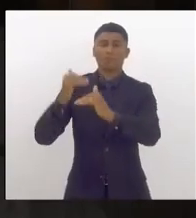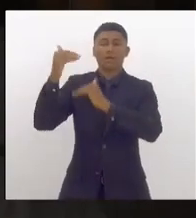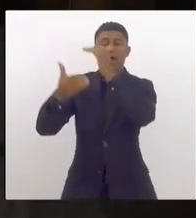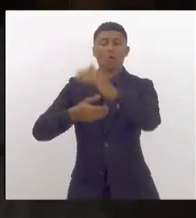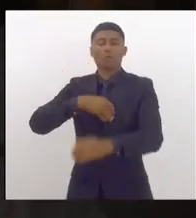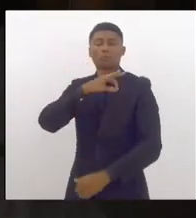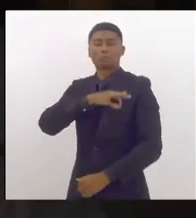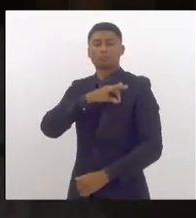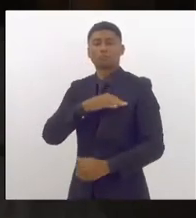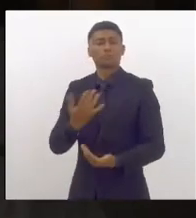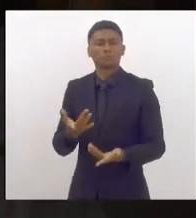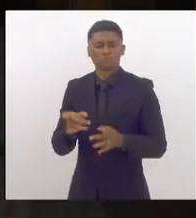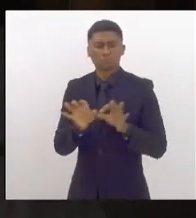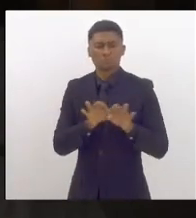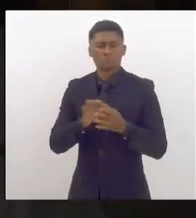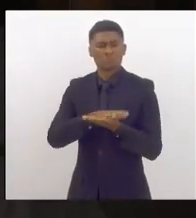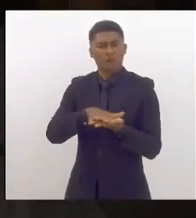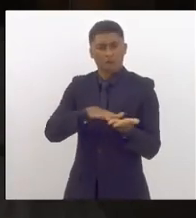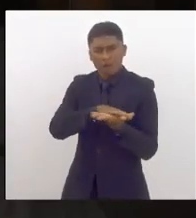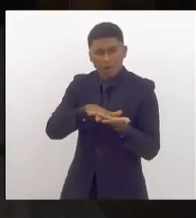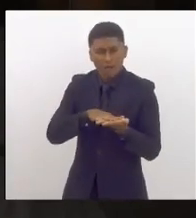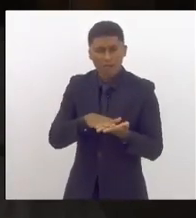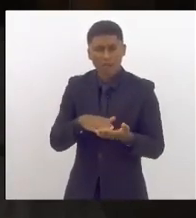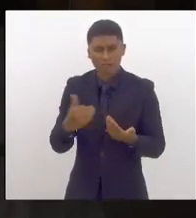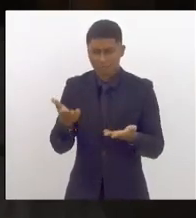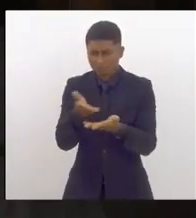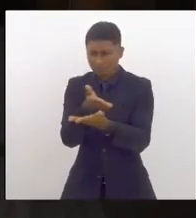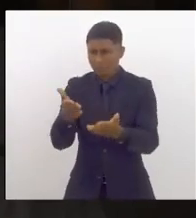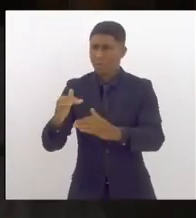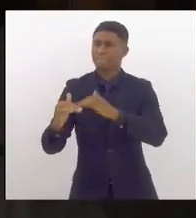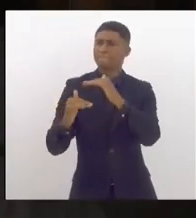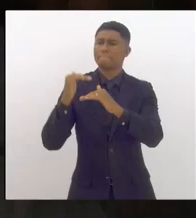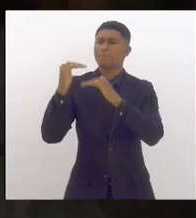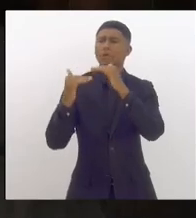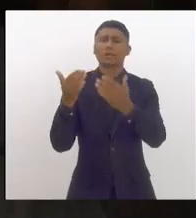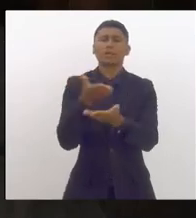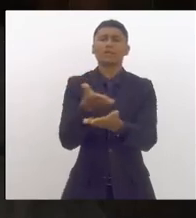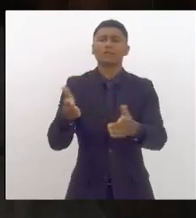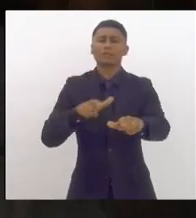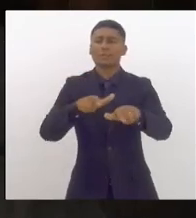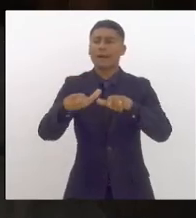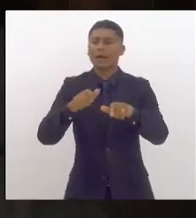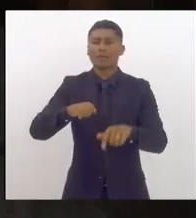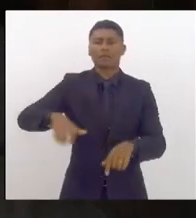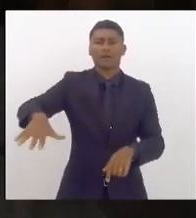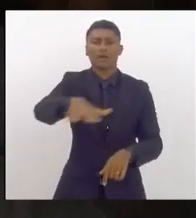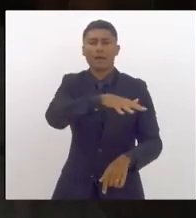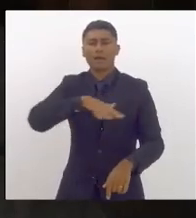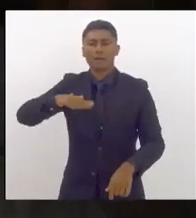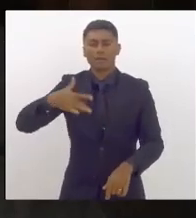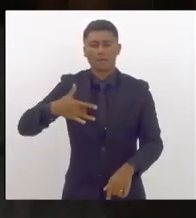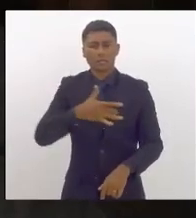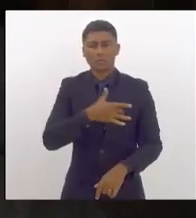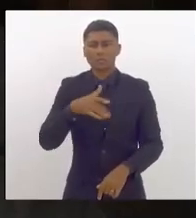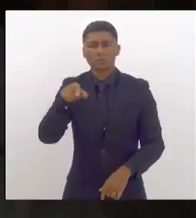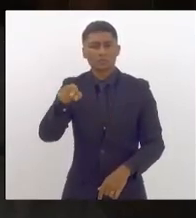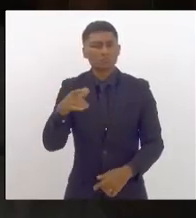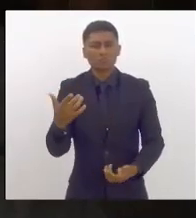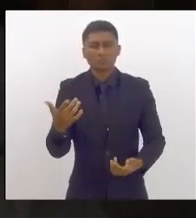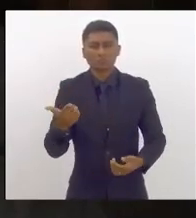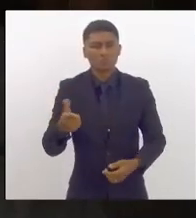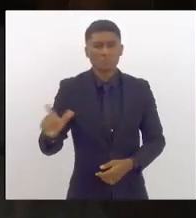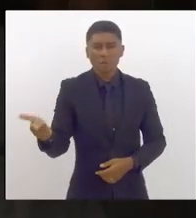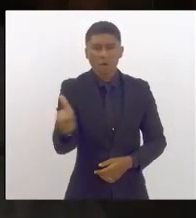fora não há plano de cabos se o se a progressão na carreira não está devidamente equacionadas e não está acontecendo